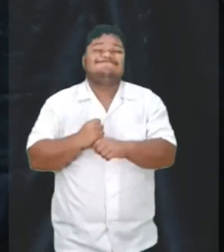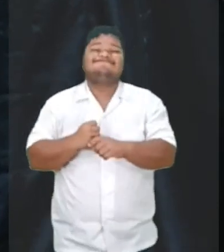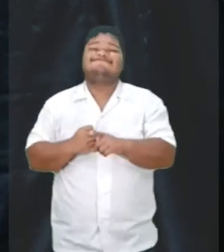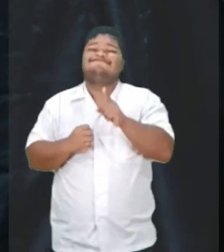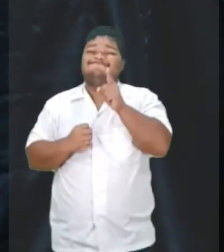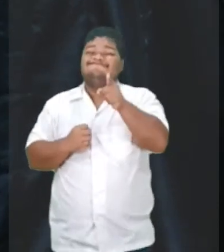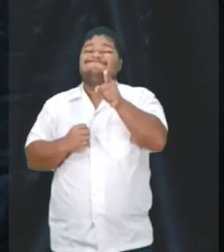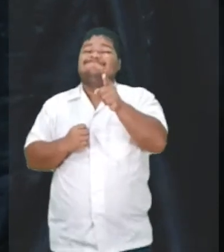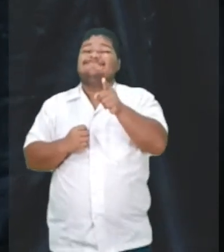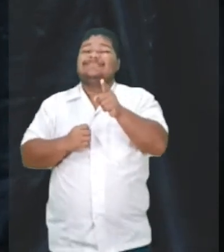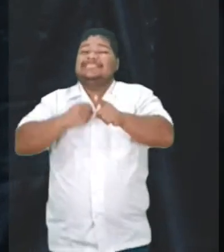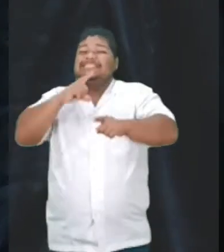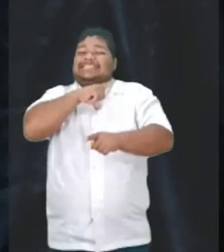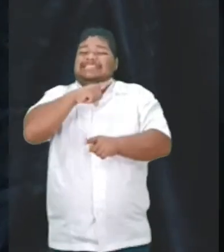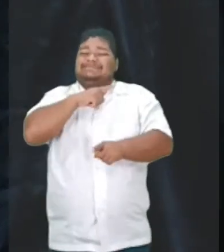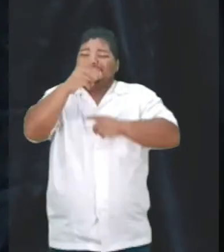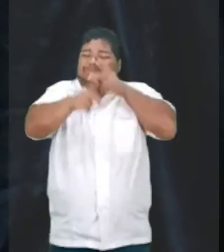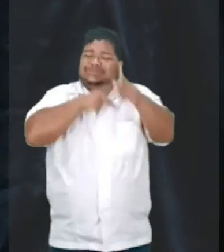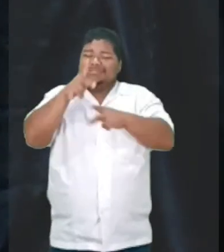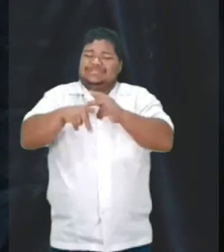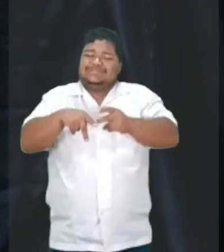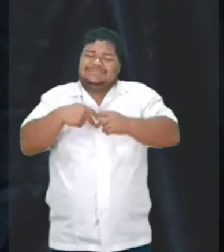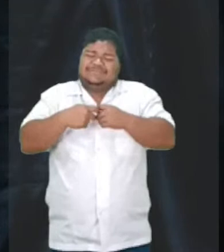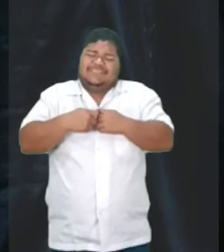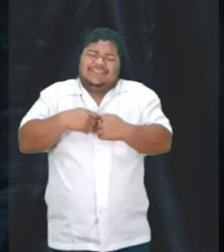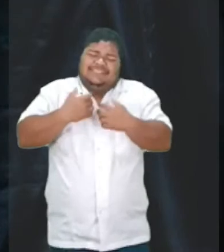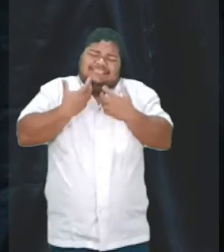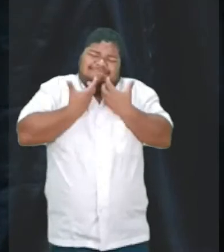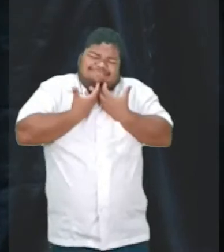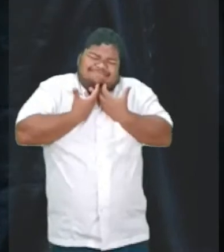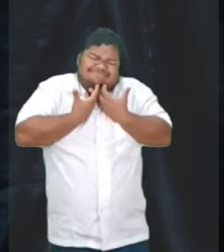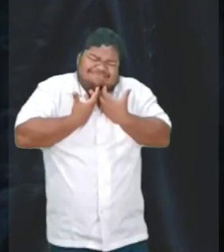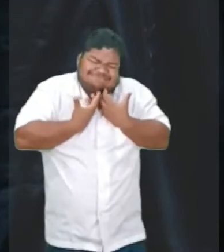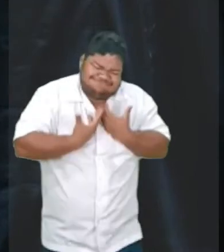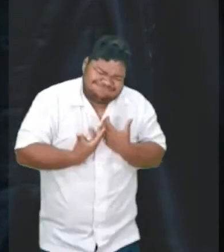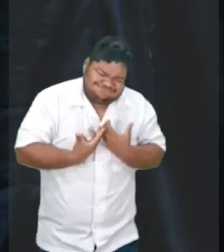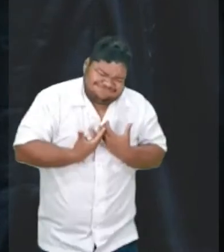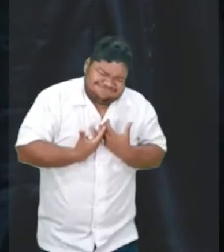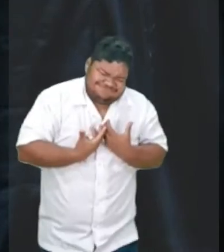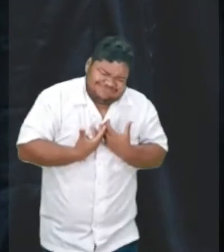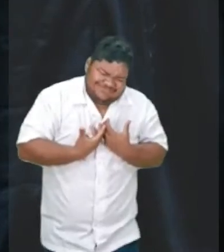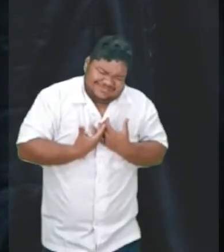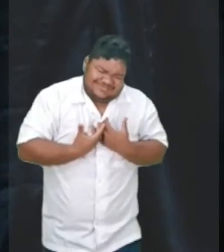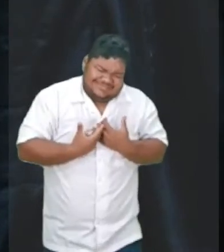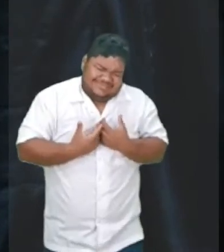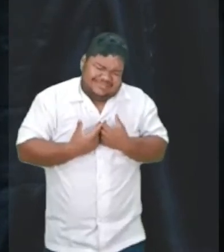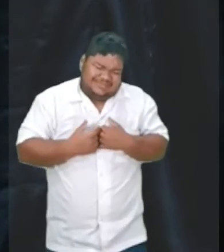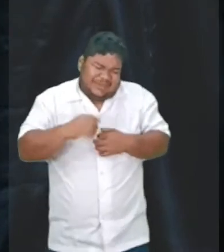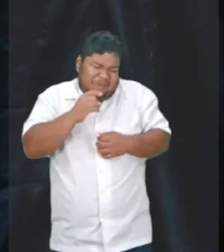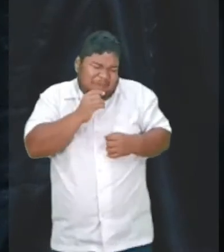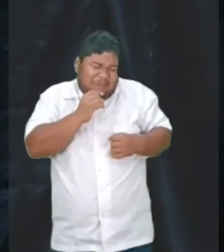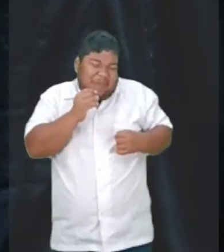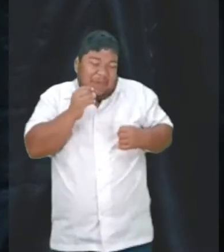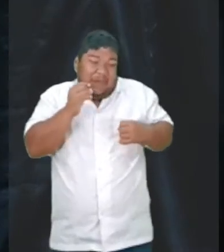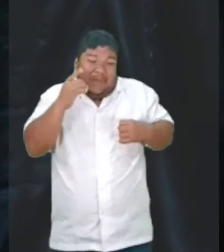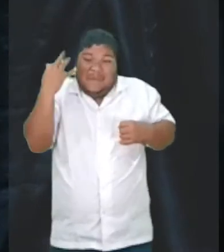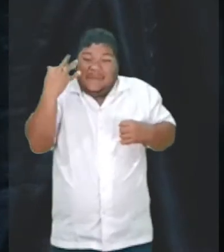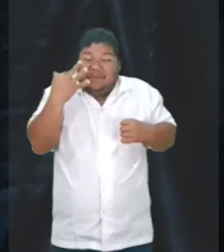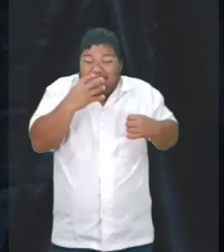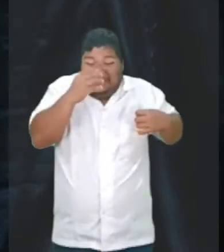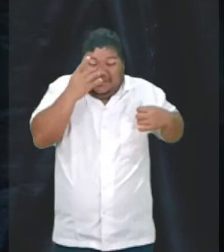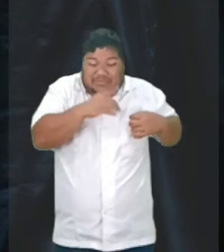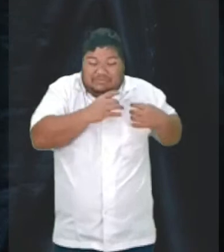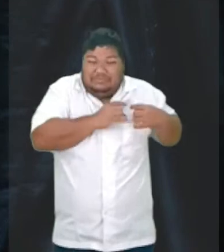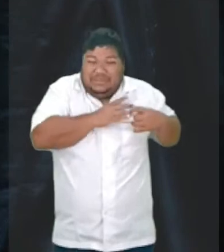Tem pessoas que estão fracas. O medo foi suprimido pela falta de confiança.